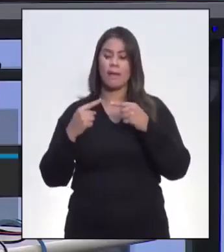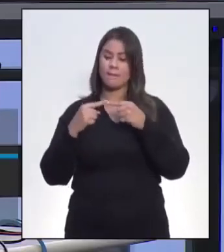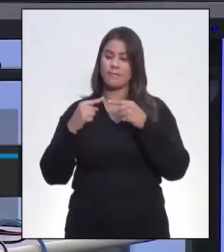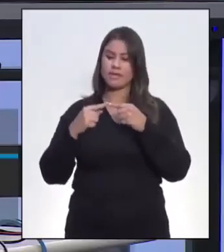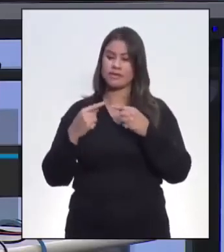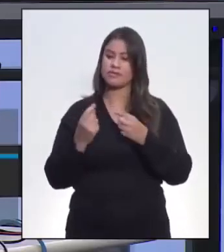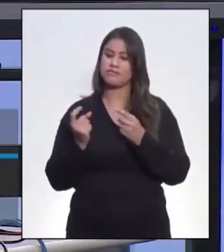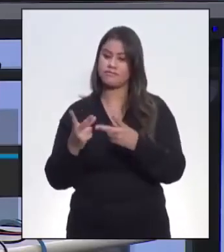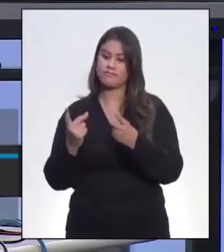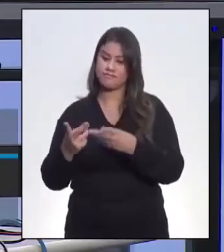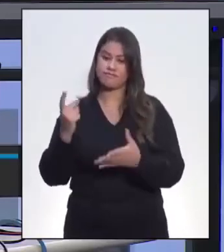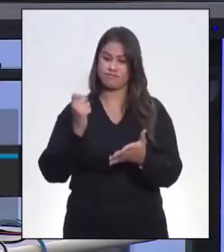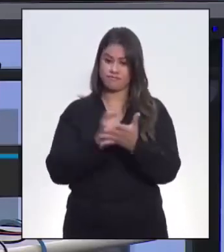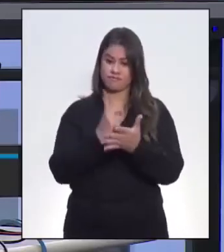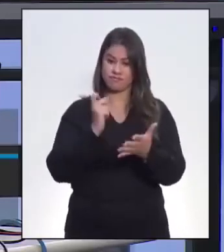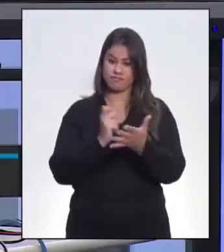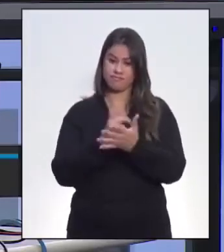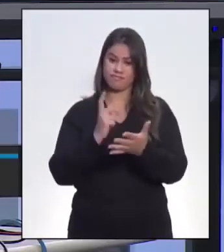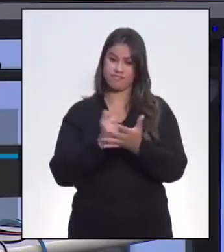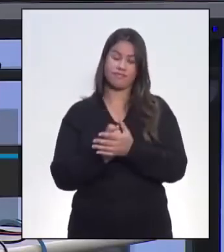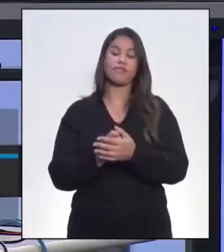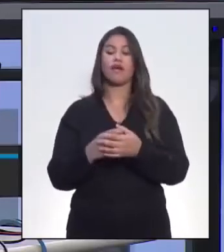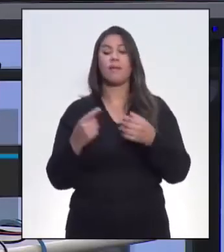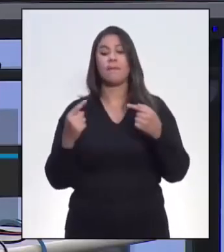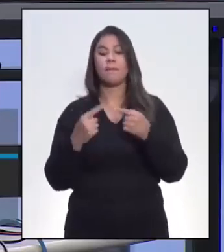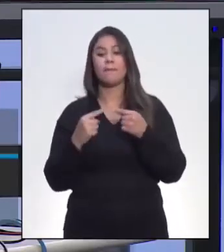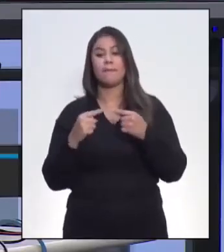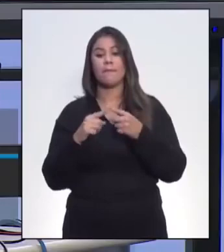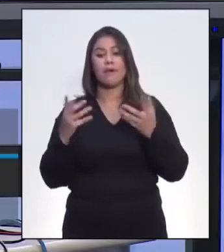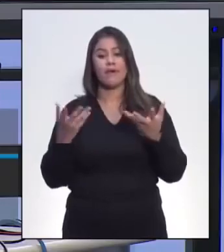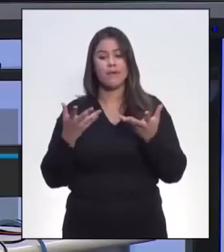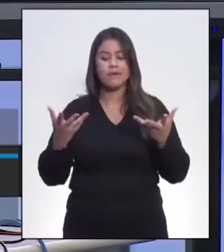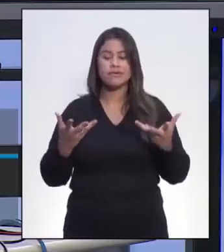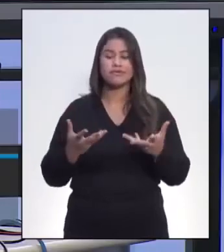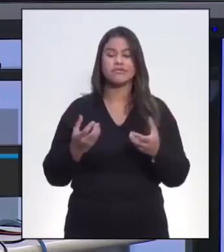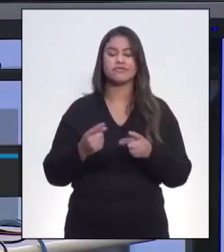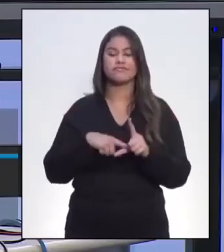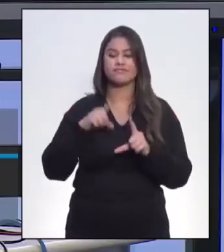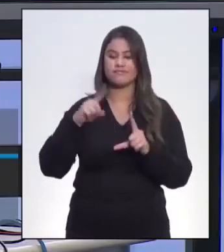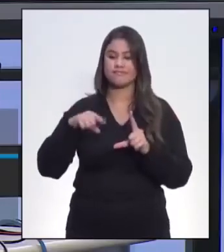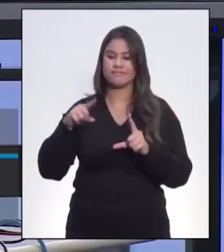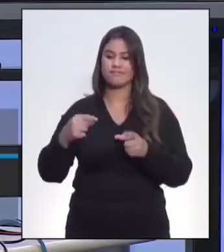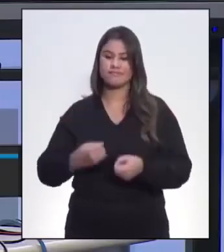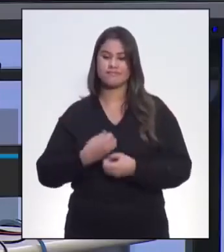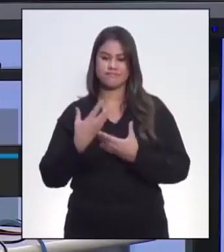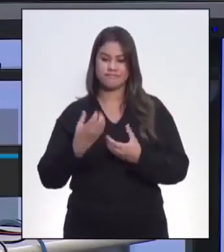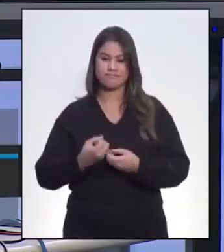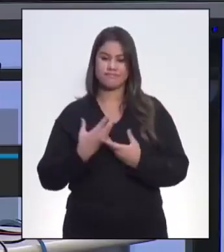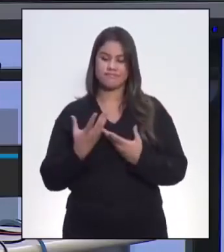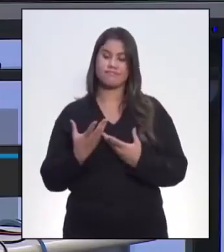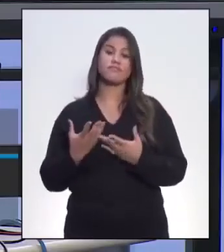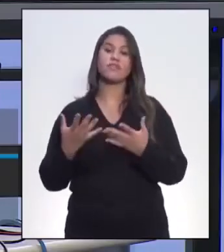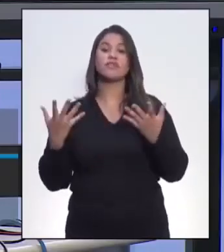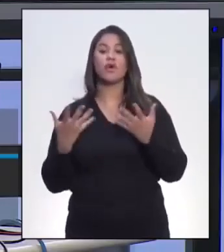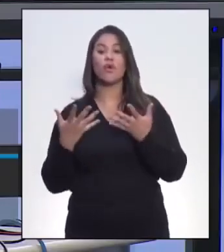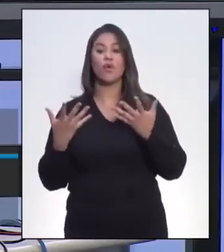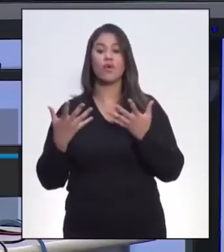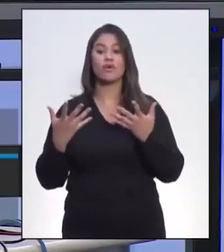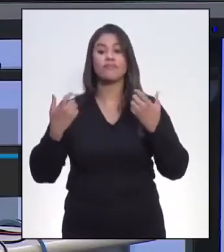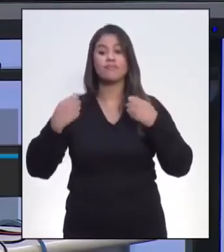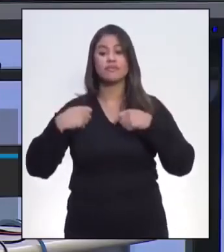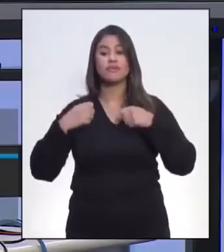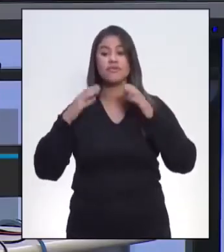trabalhar nessa ideia do infográfico. Então, é assim, a gente, né, na aula de hoje, tem que desapegar um pouco dessa